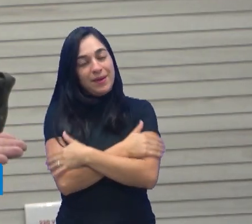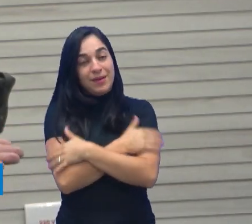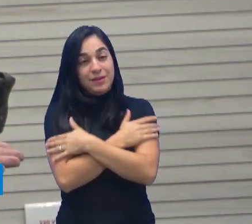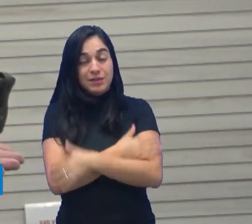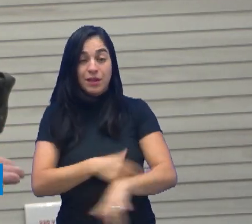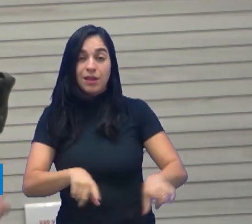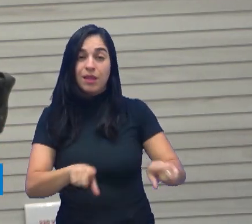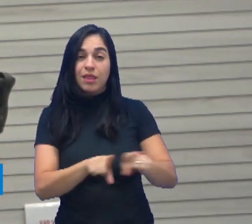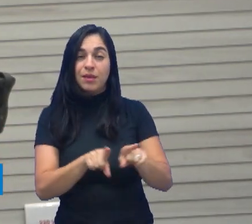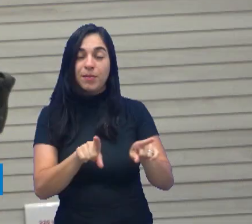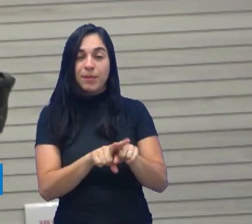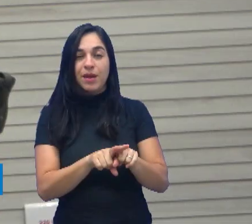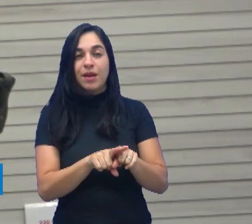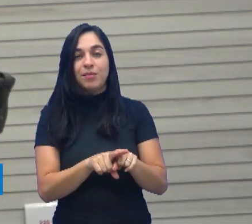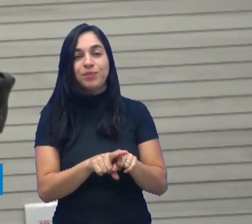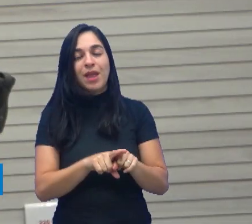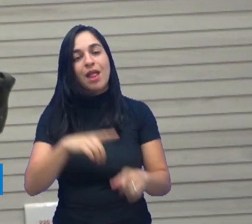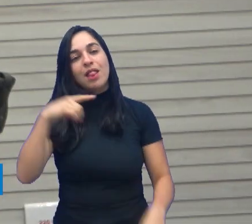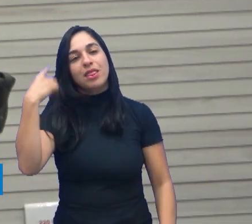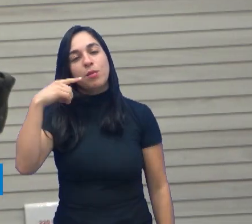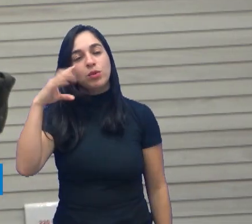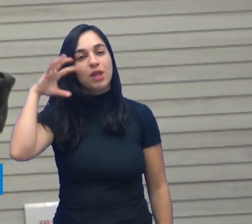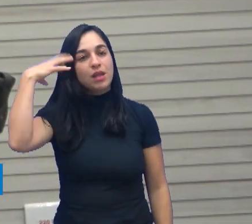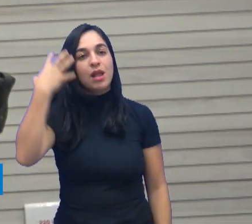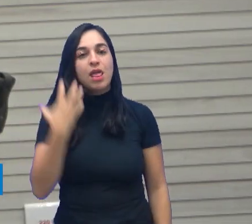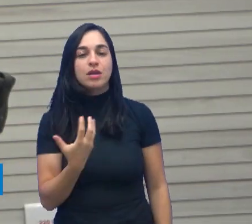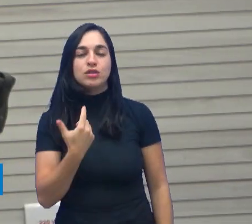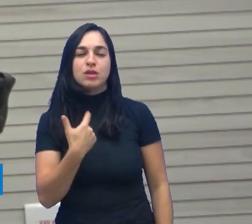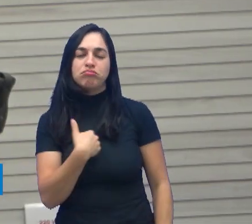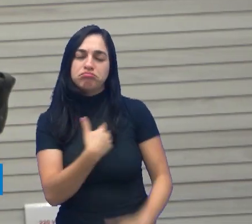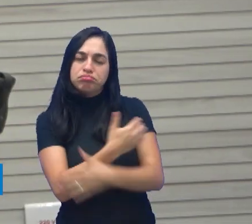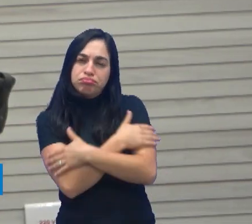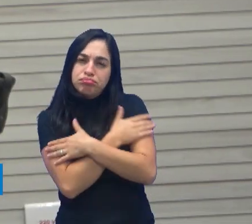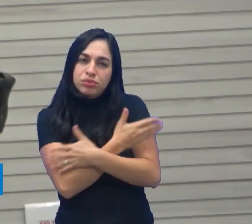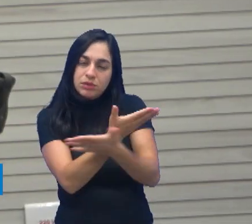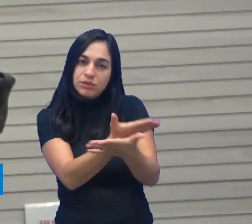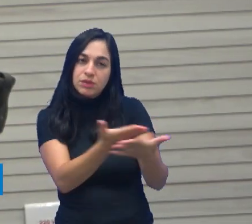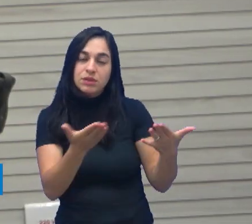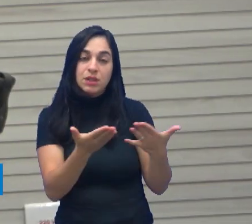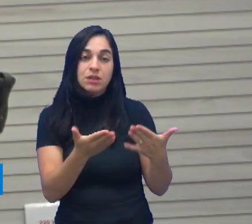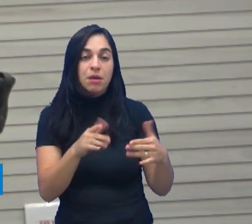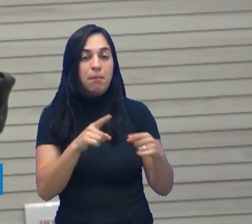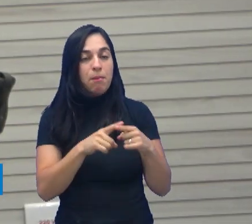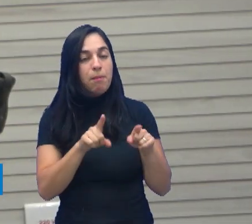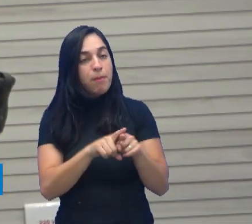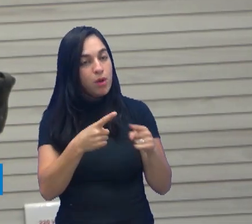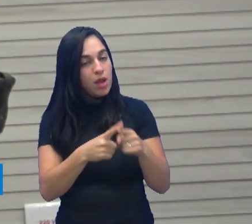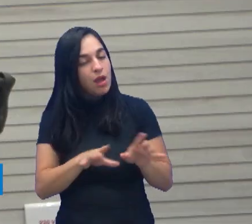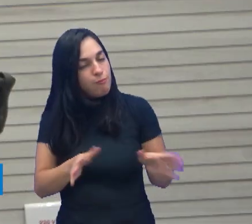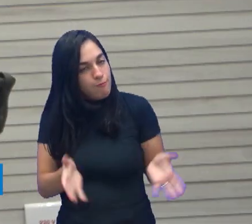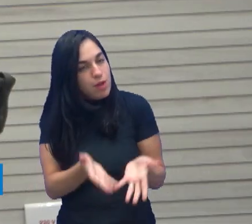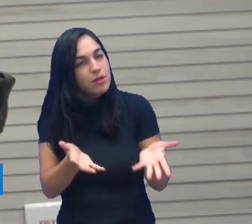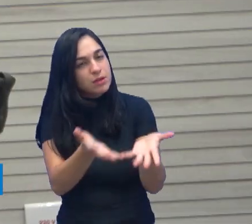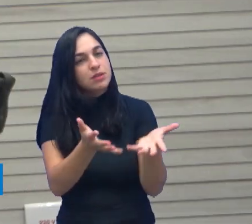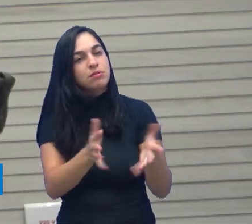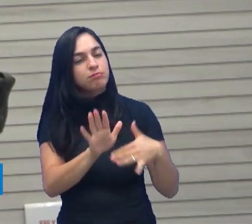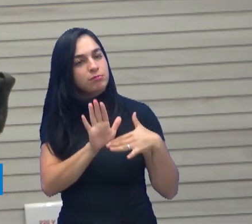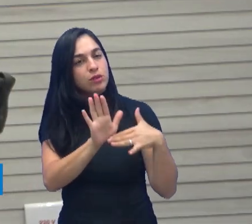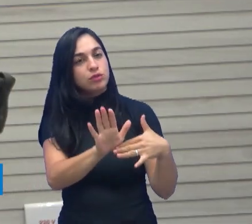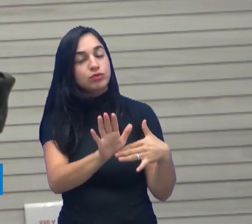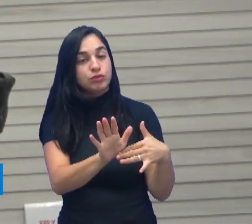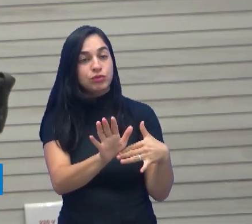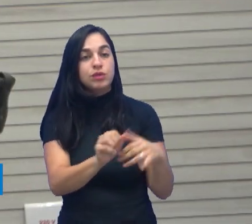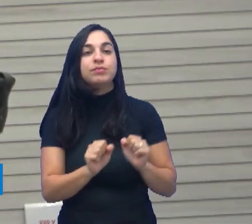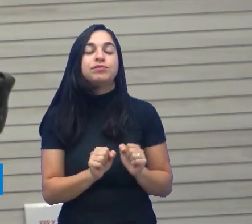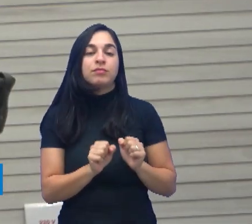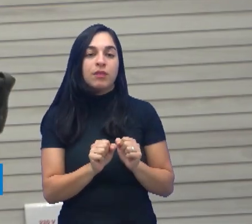aqui deixo o abraço da deputada Letícia Guiar, que faz esse trabalho de fortalecimento e valorização das guardas